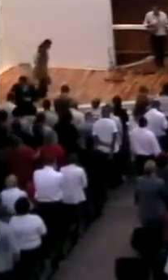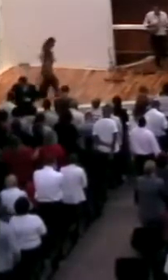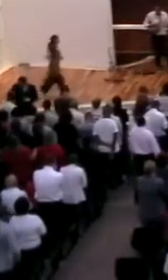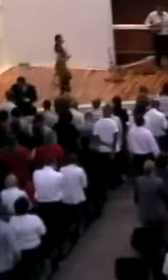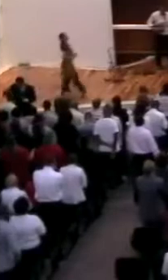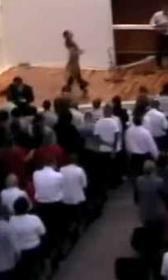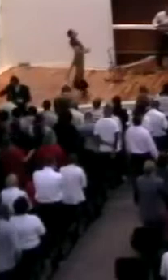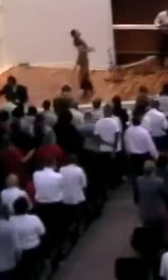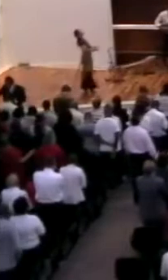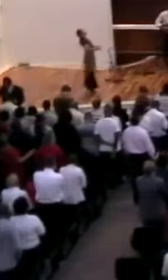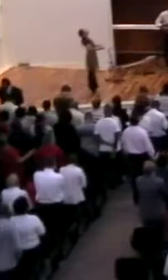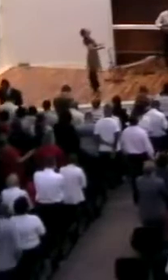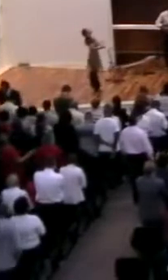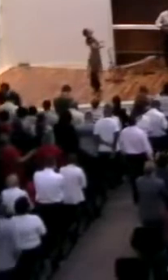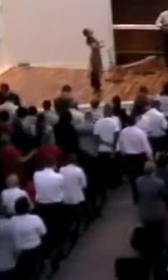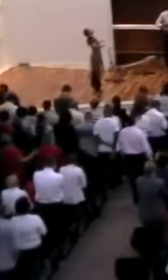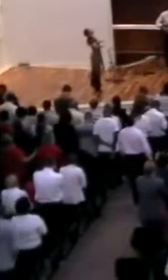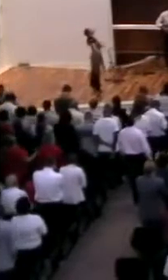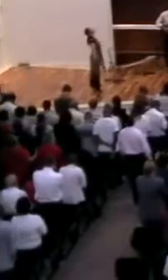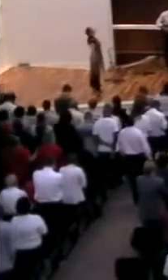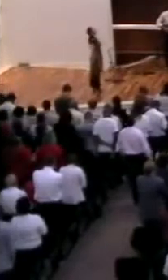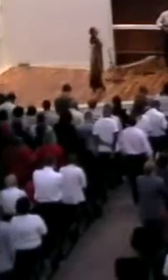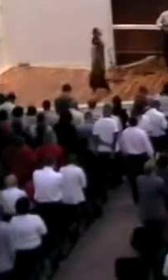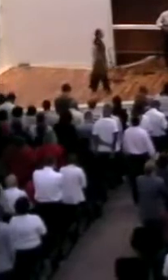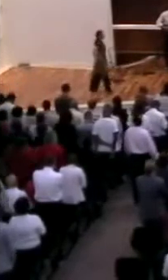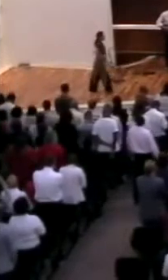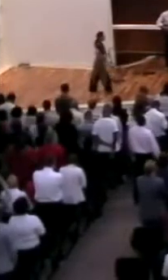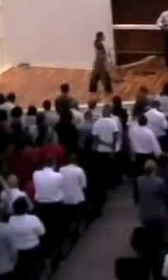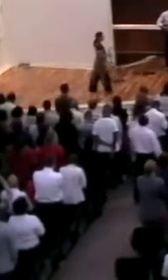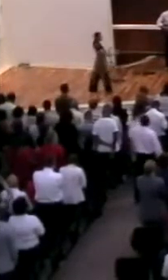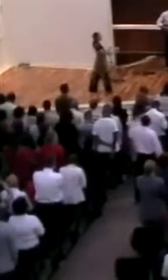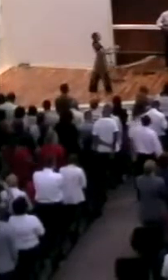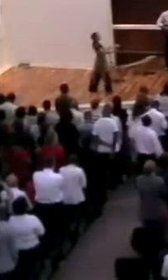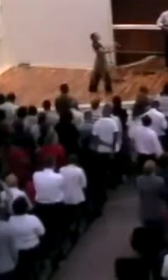favor e cumpra em mim teu